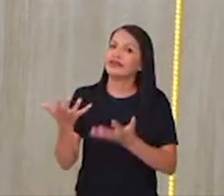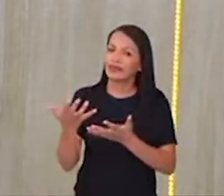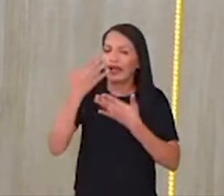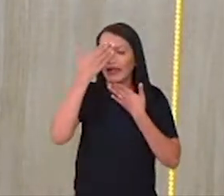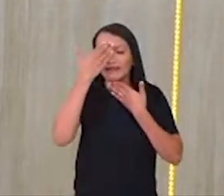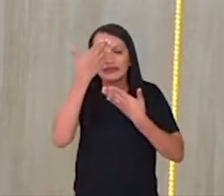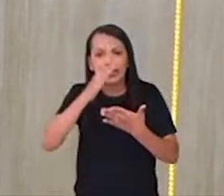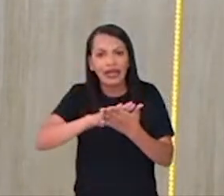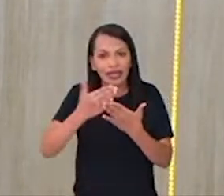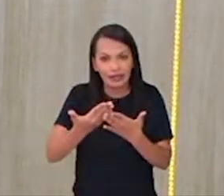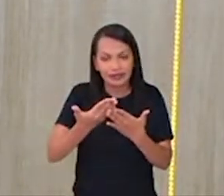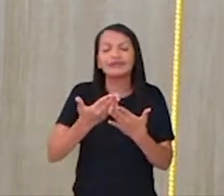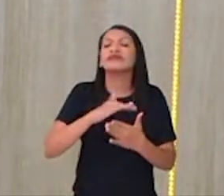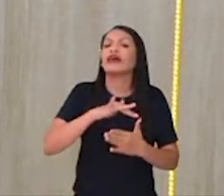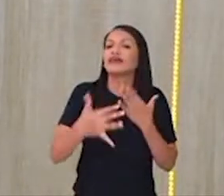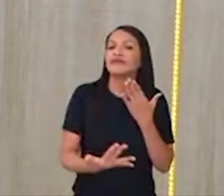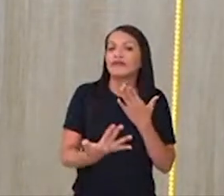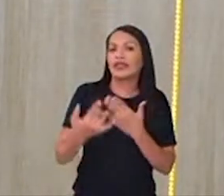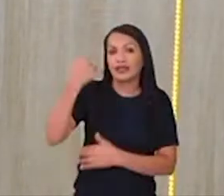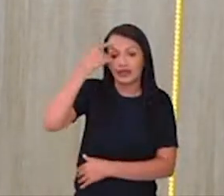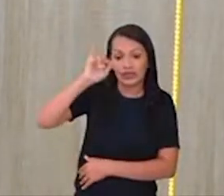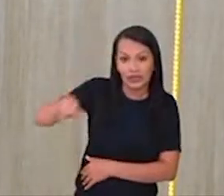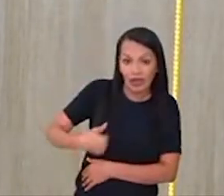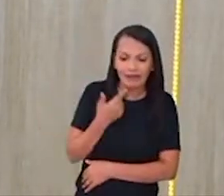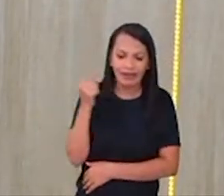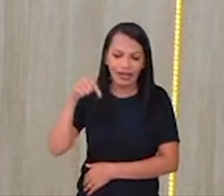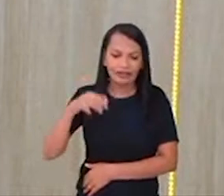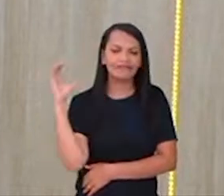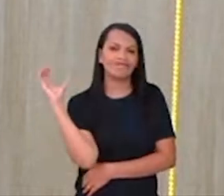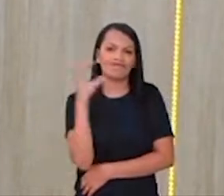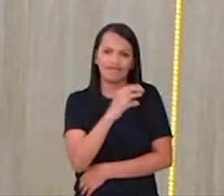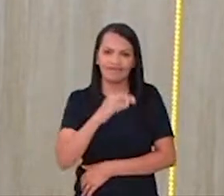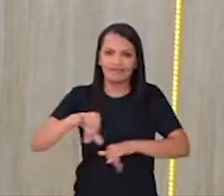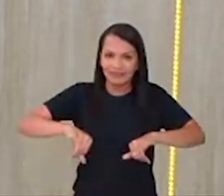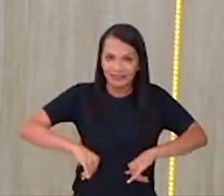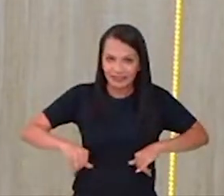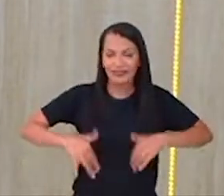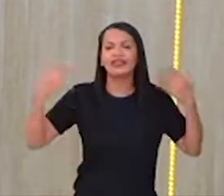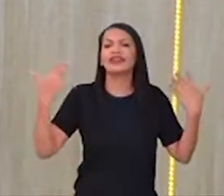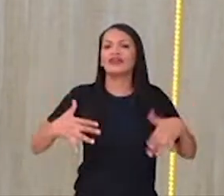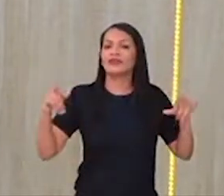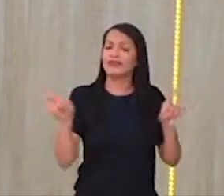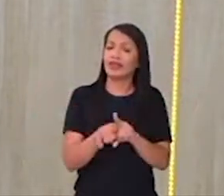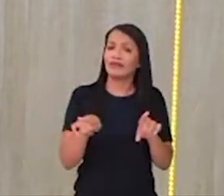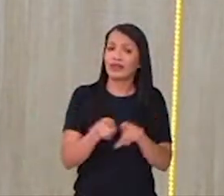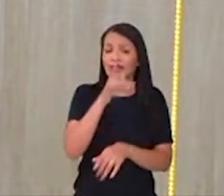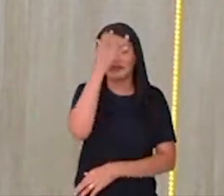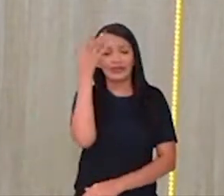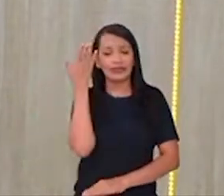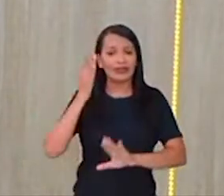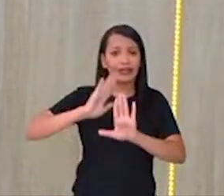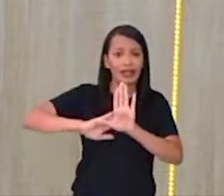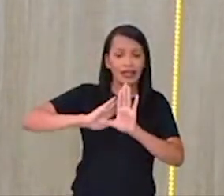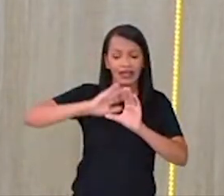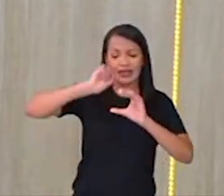a Jéssica pela tradução maravilhosa, porque ela correu aqui, viu? Ela sofreu hoje. A produção, que permite que elas cheguem